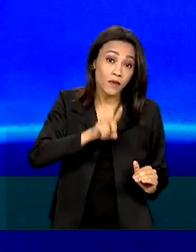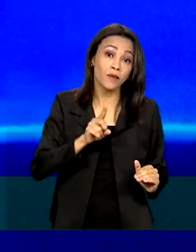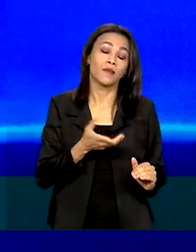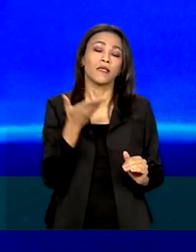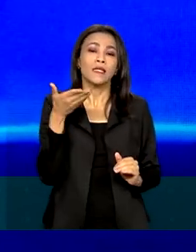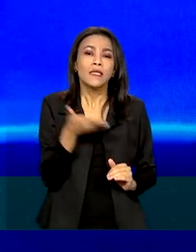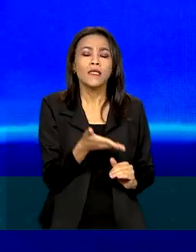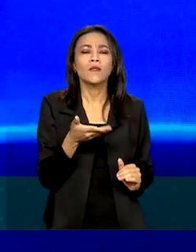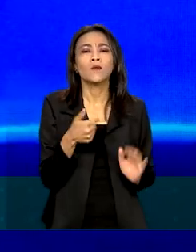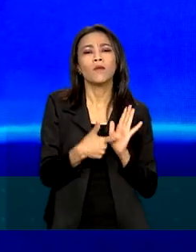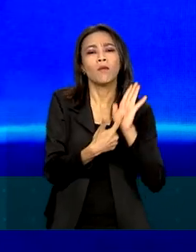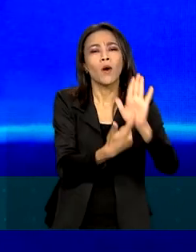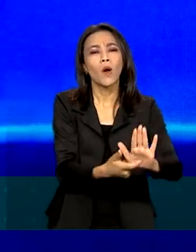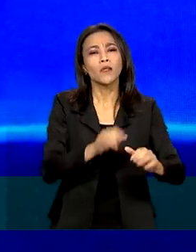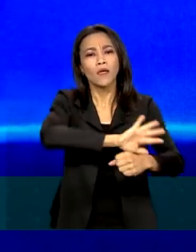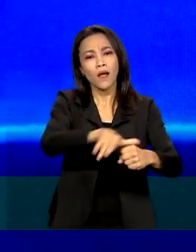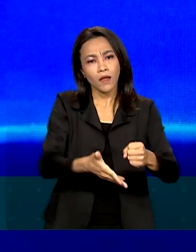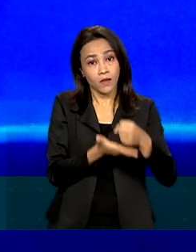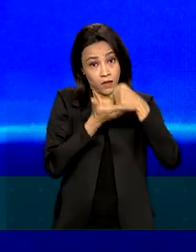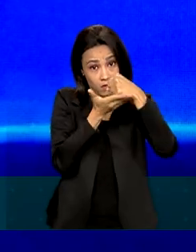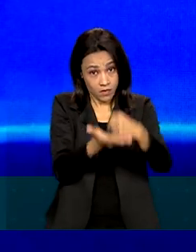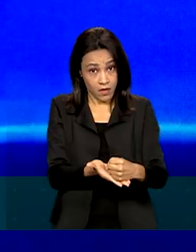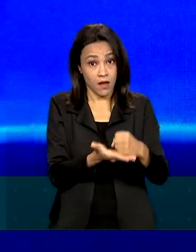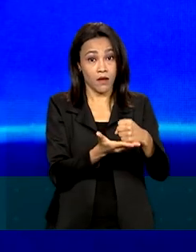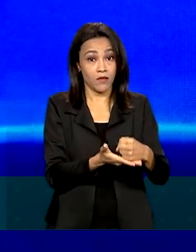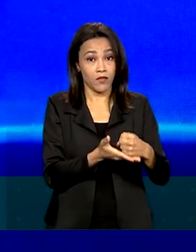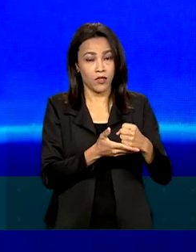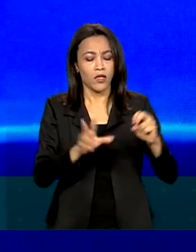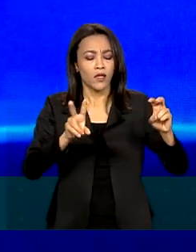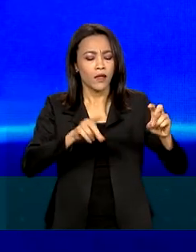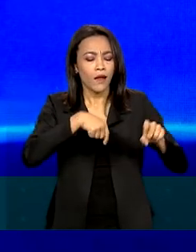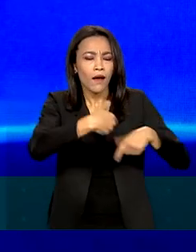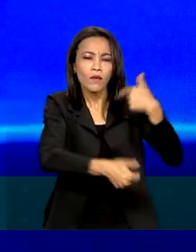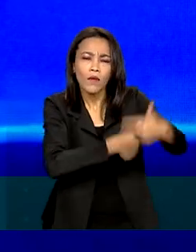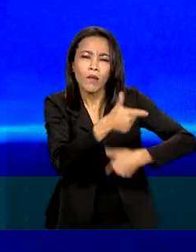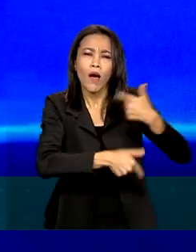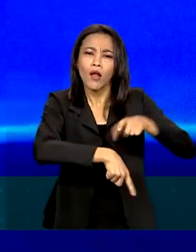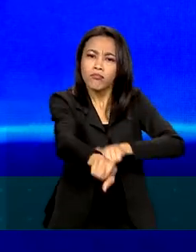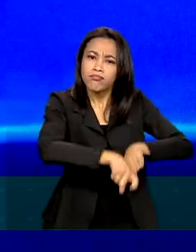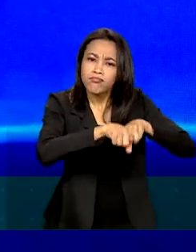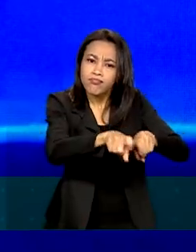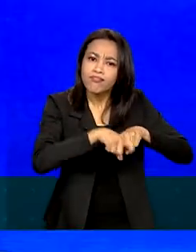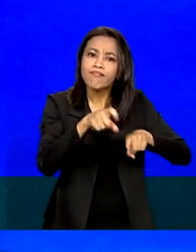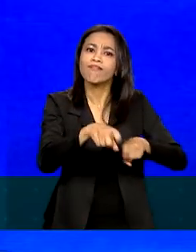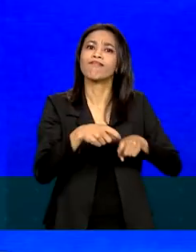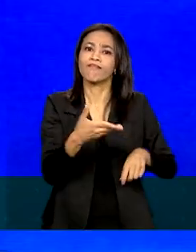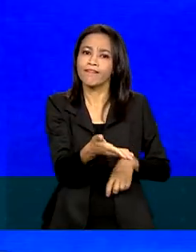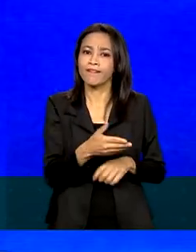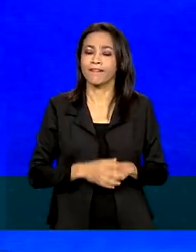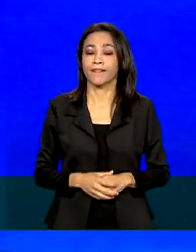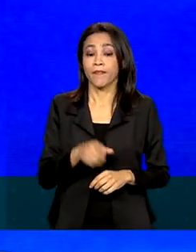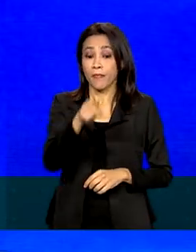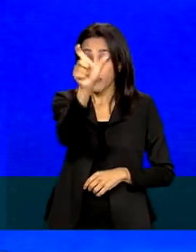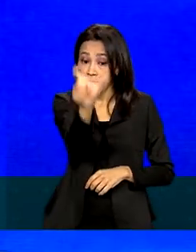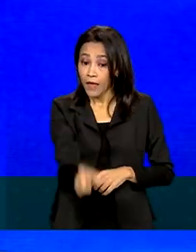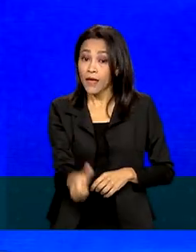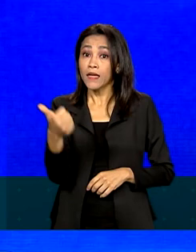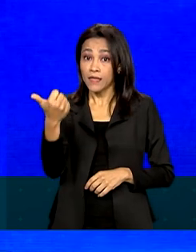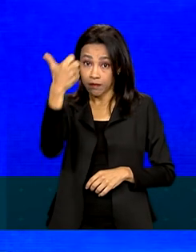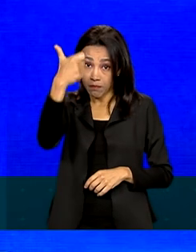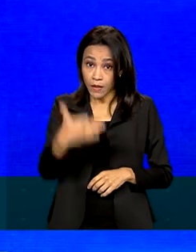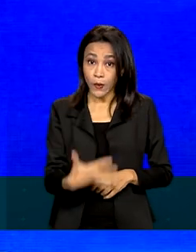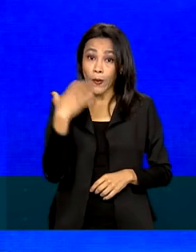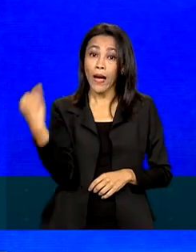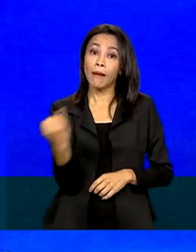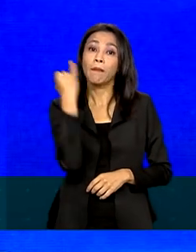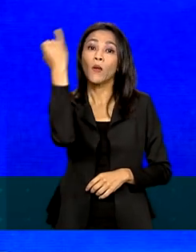demonstra a sustentabilidade da atividade agrícola convencional mais regenerativa do mundo. O ministro também falou sobre a